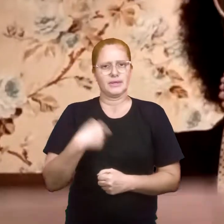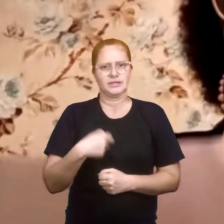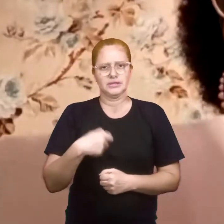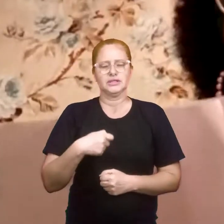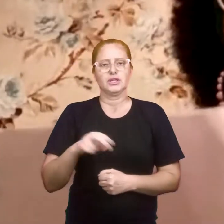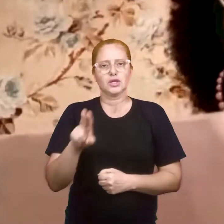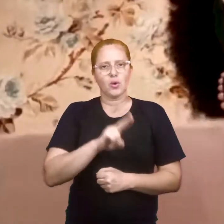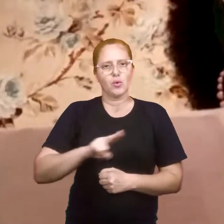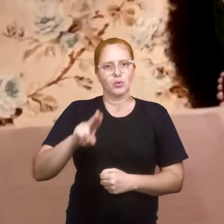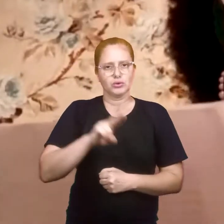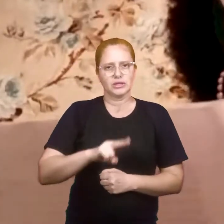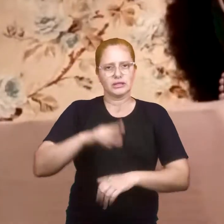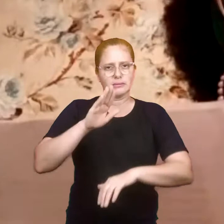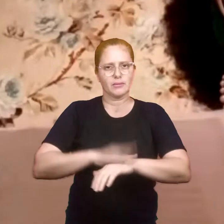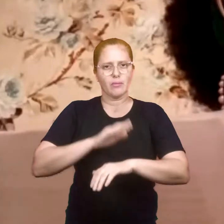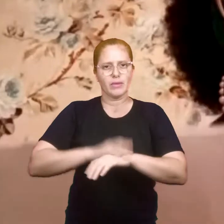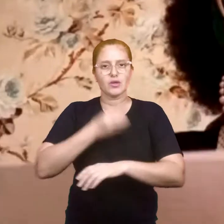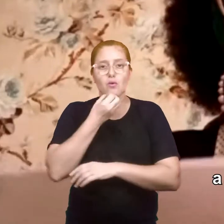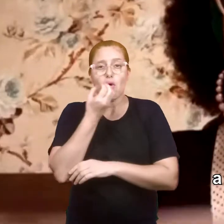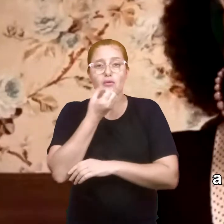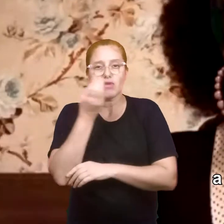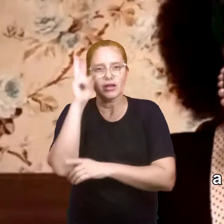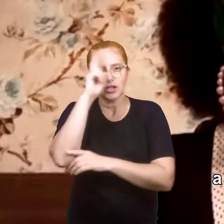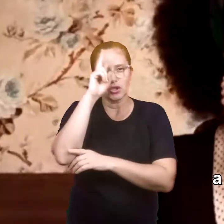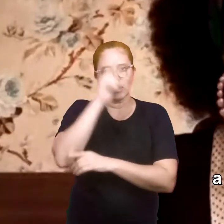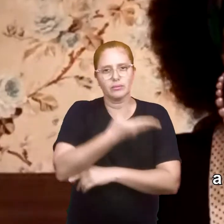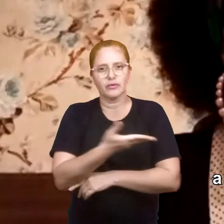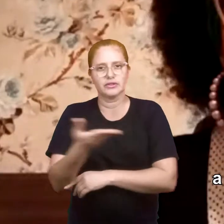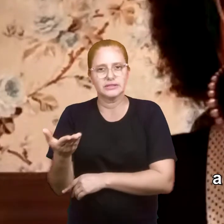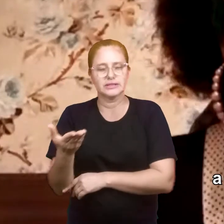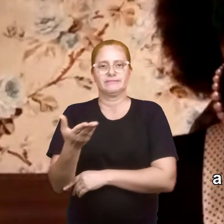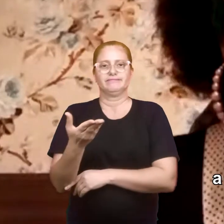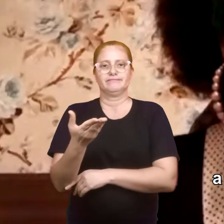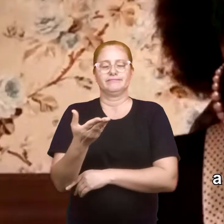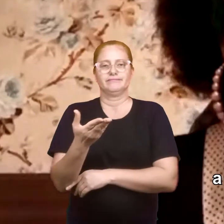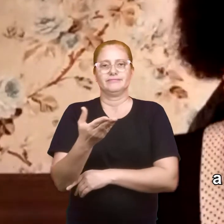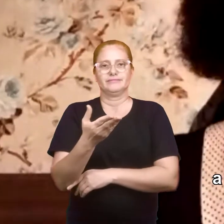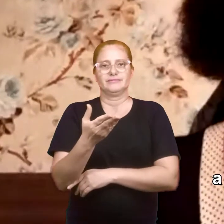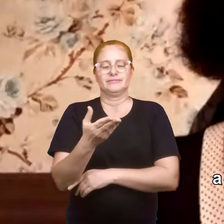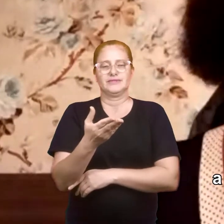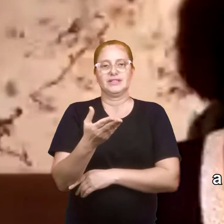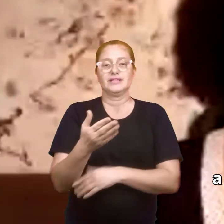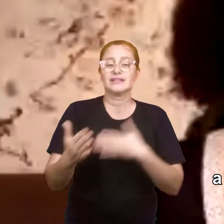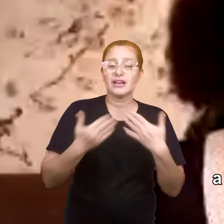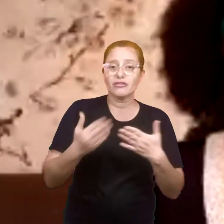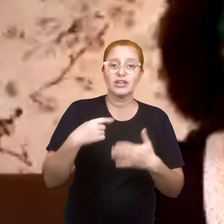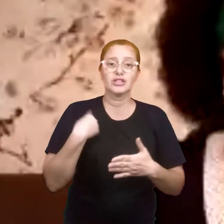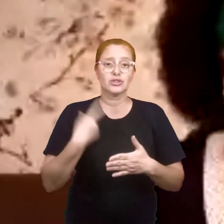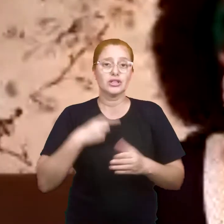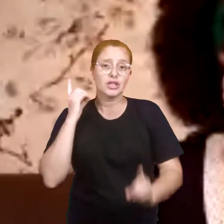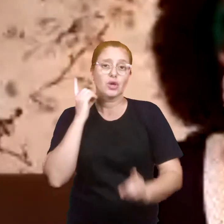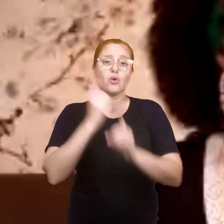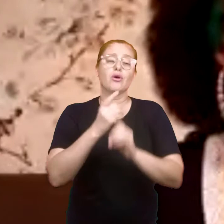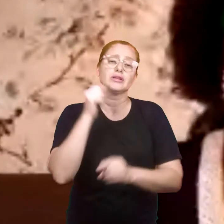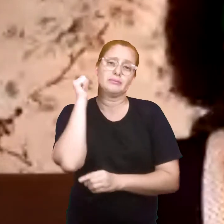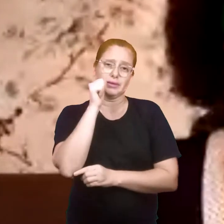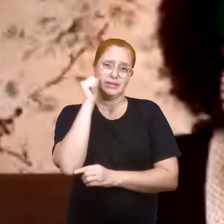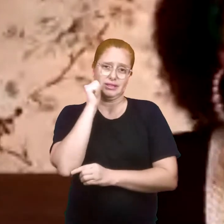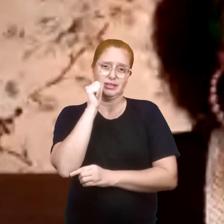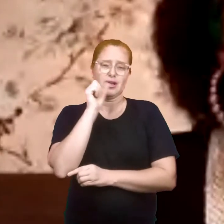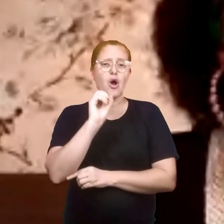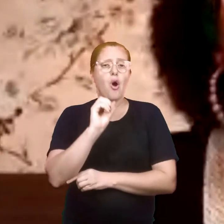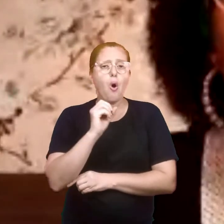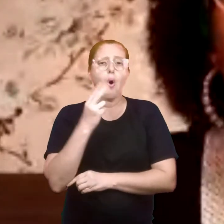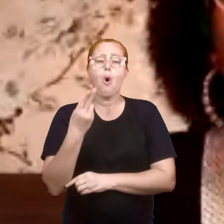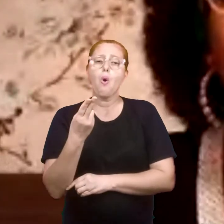desse espaço para estar contando essa história e assim, quem sabe, a gente possa encontrar essa menina, ou se não,